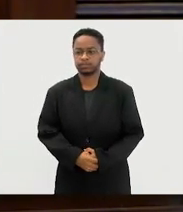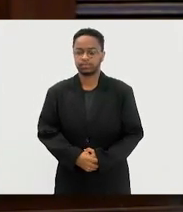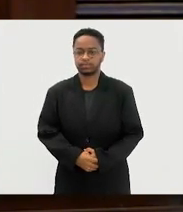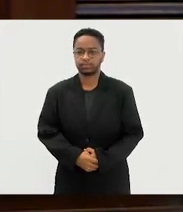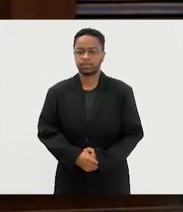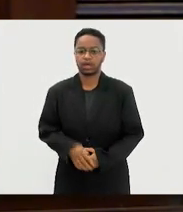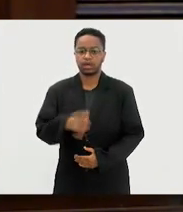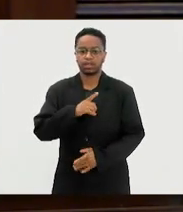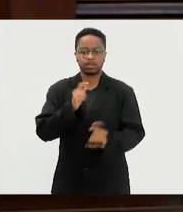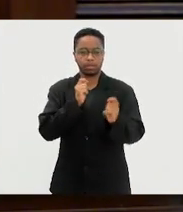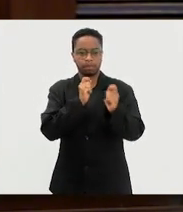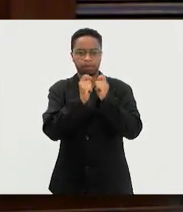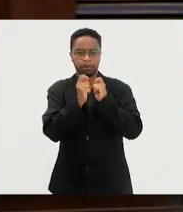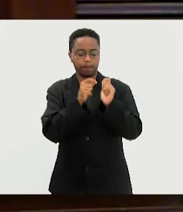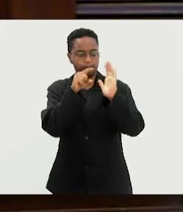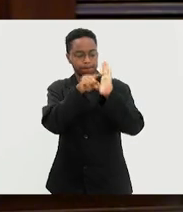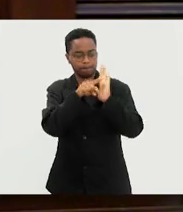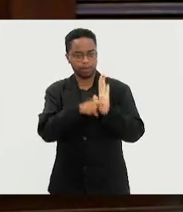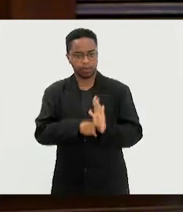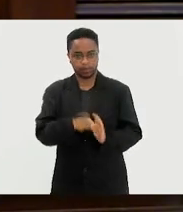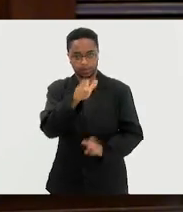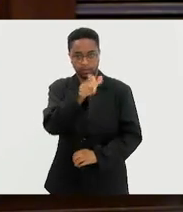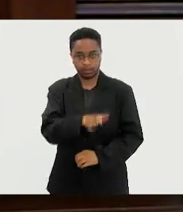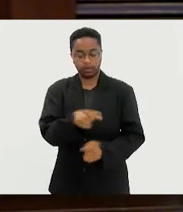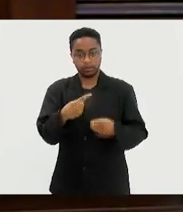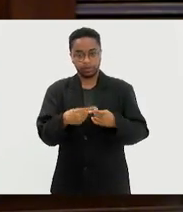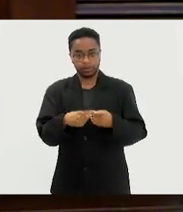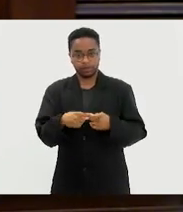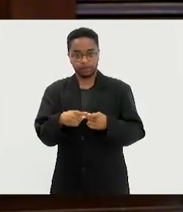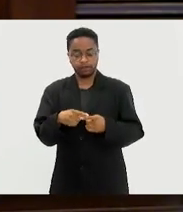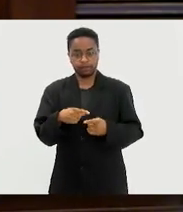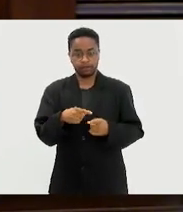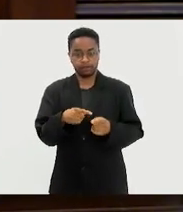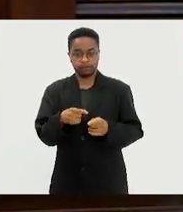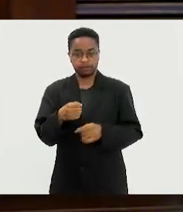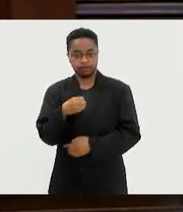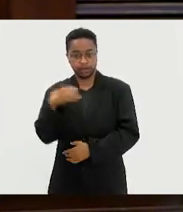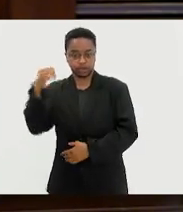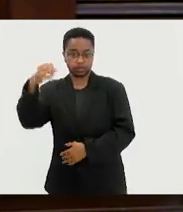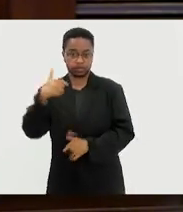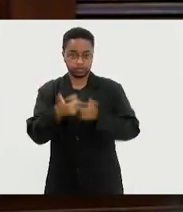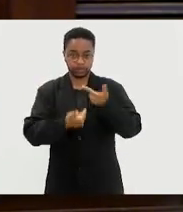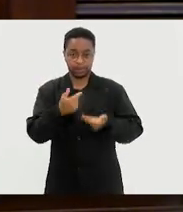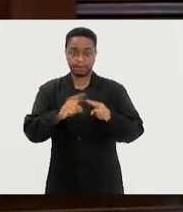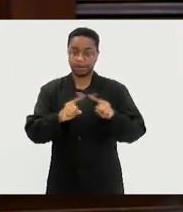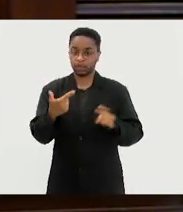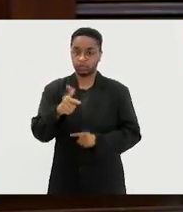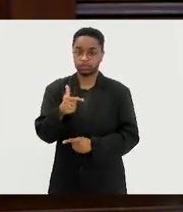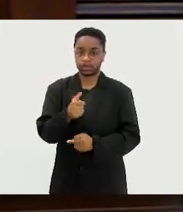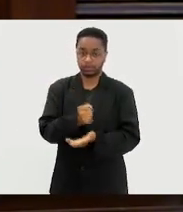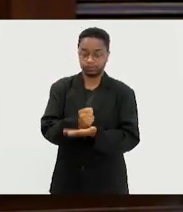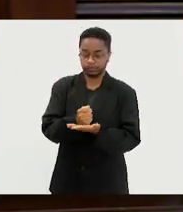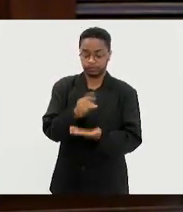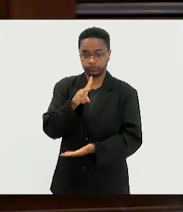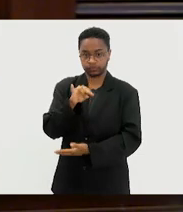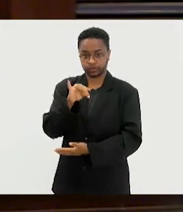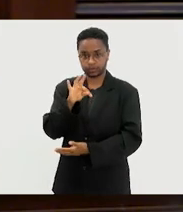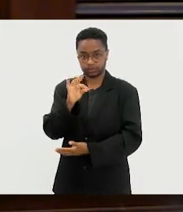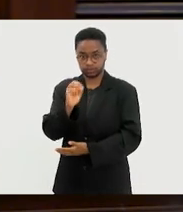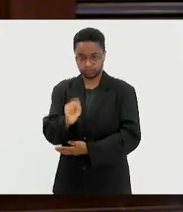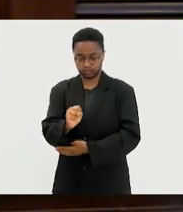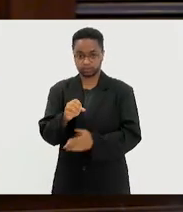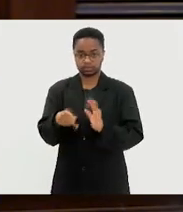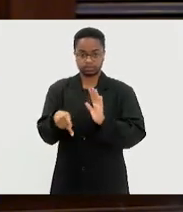interrogado porque ele veio a trabalho e não tinha visto de trabalho. Ocorre que o Brasil é signatário, junto